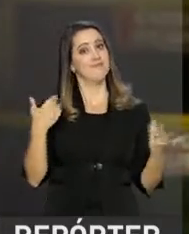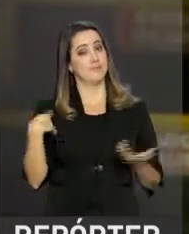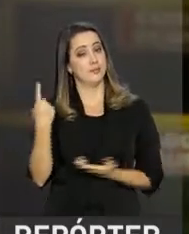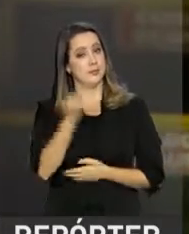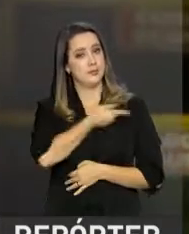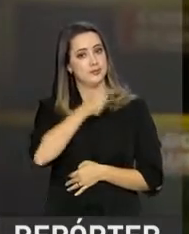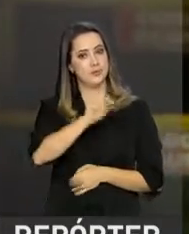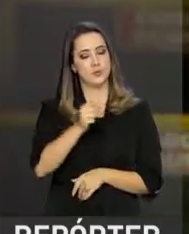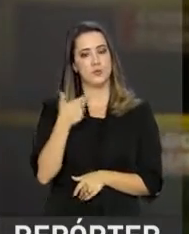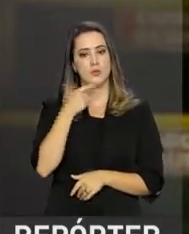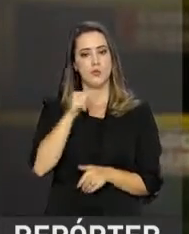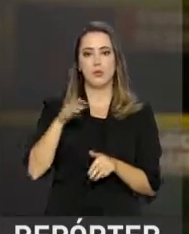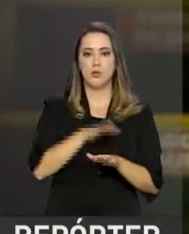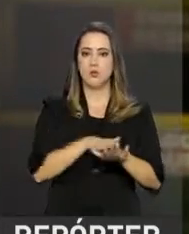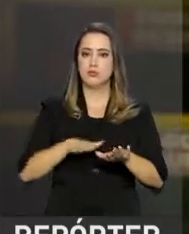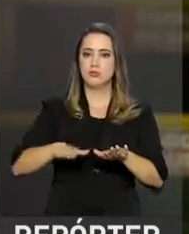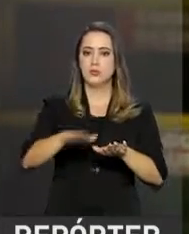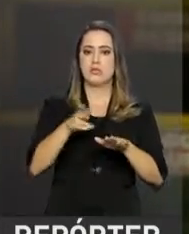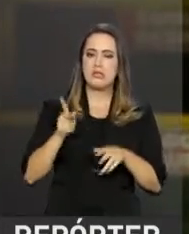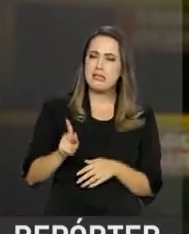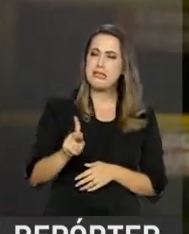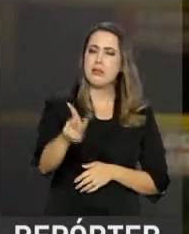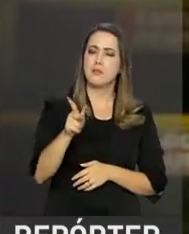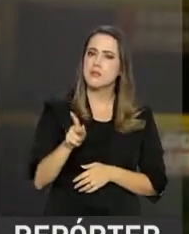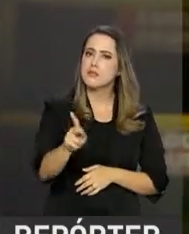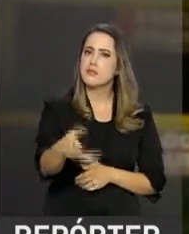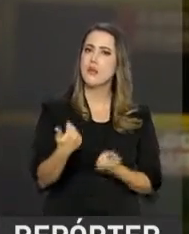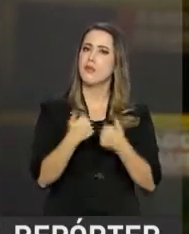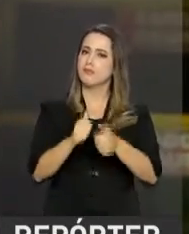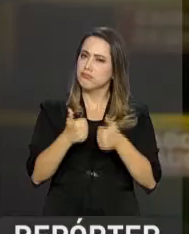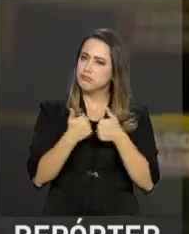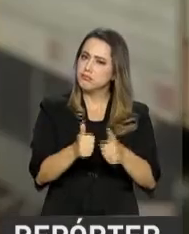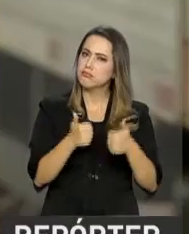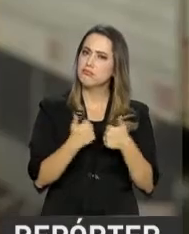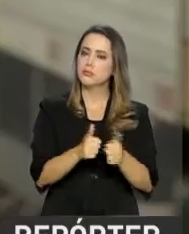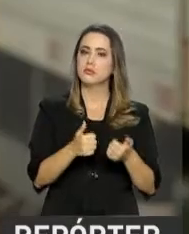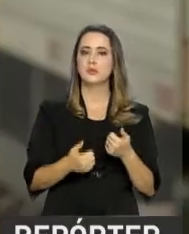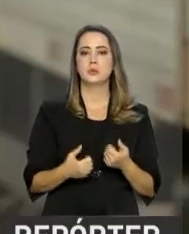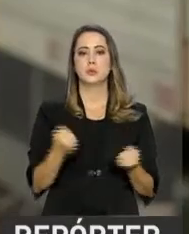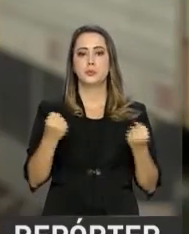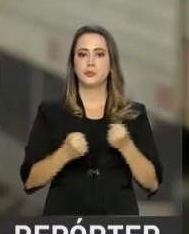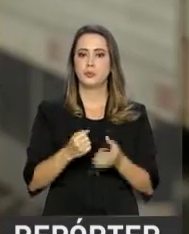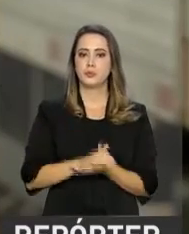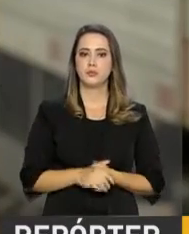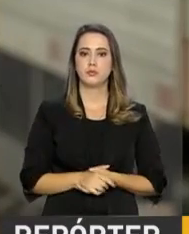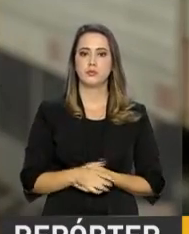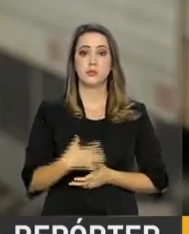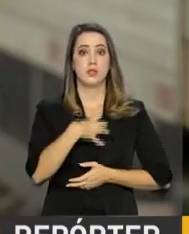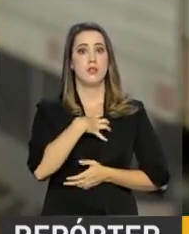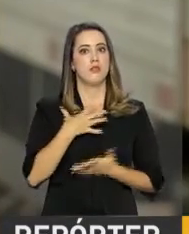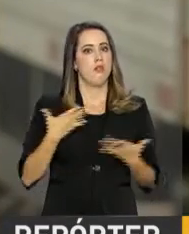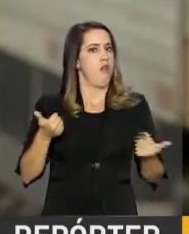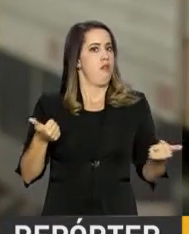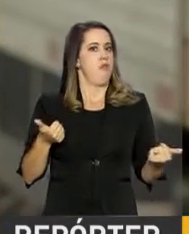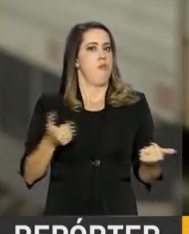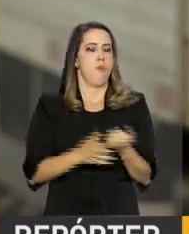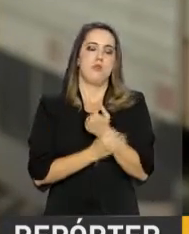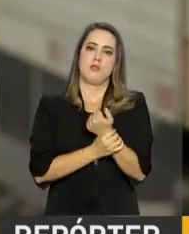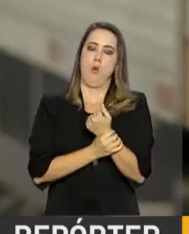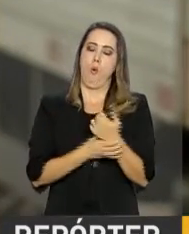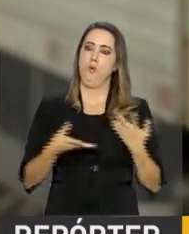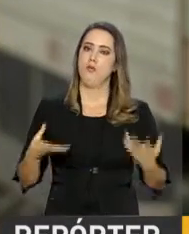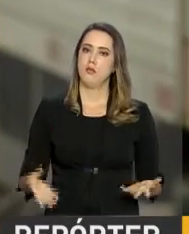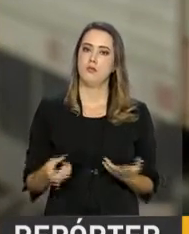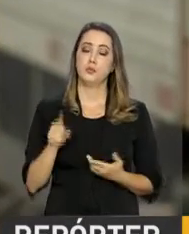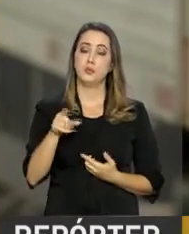que trafega por cento em mente é bem praticamente na história o dia todo anda com mais mais confiança né em caso de